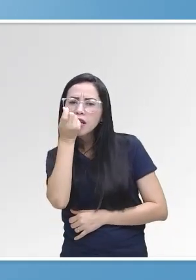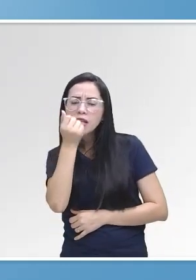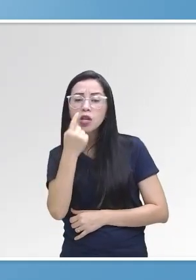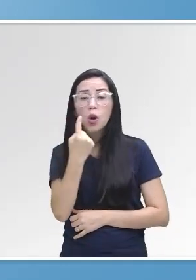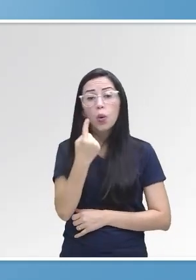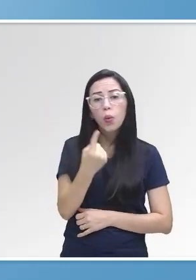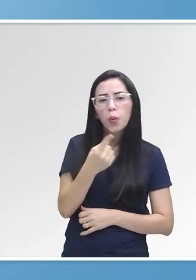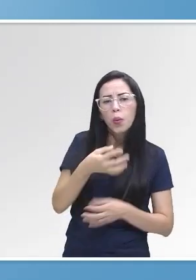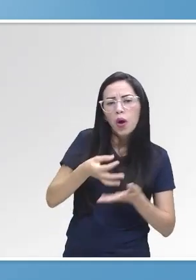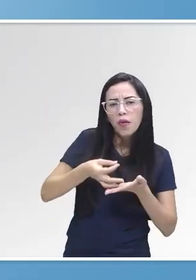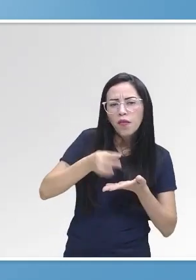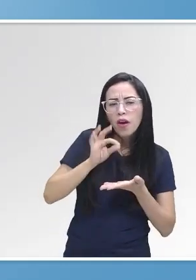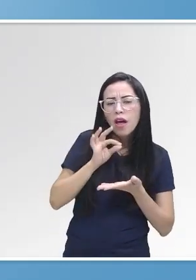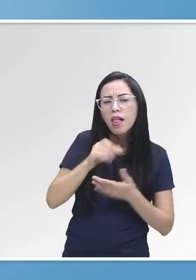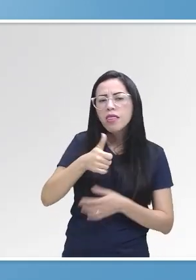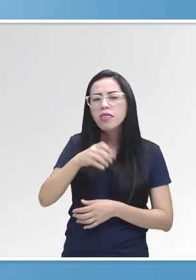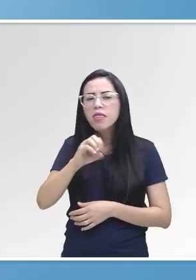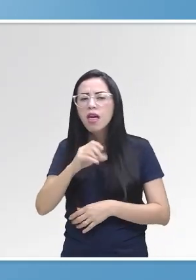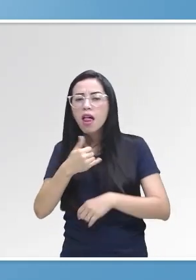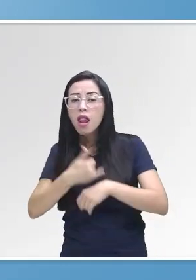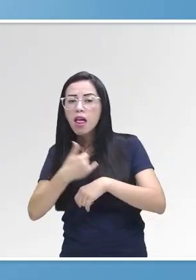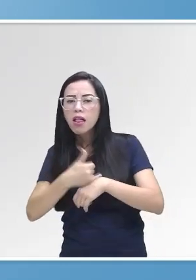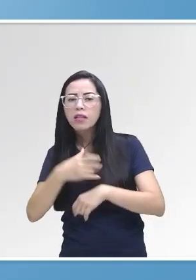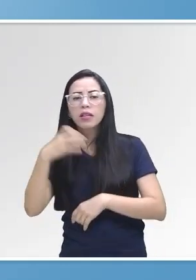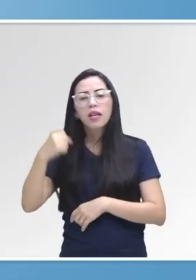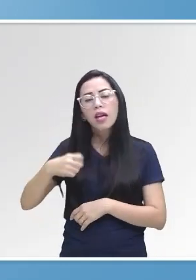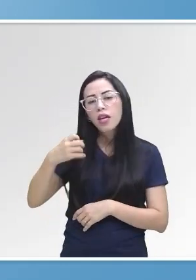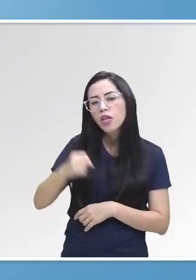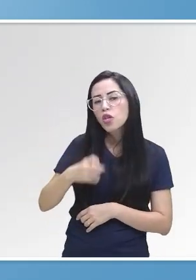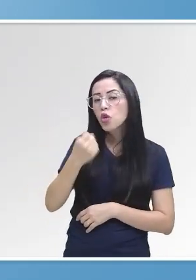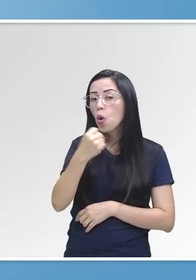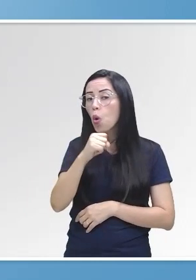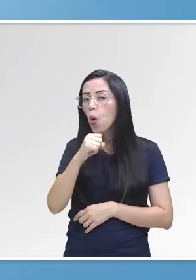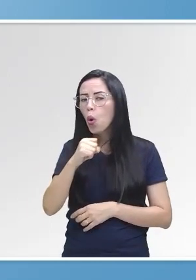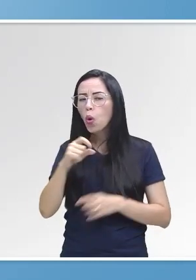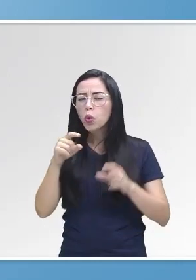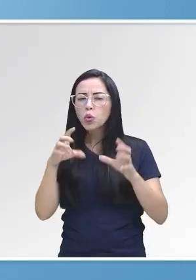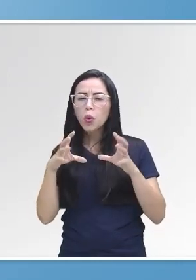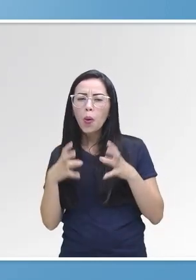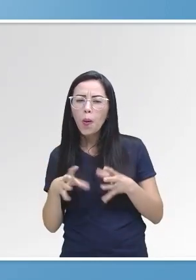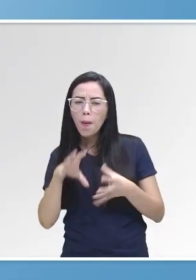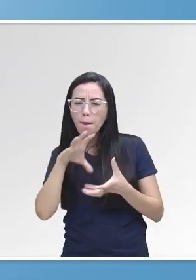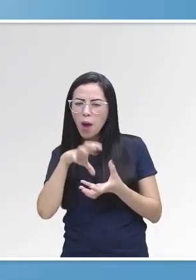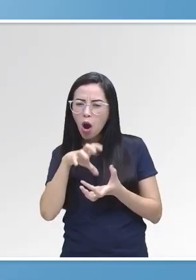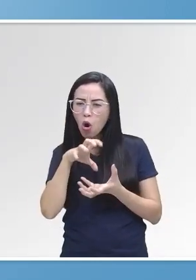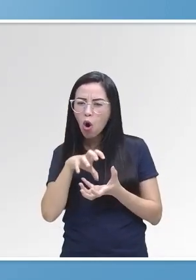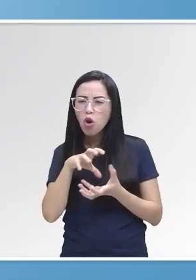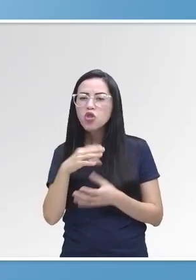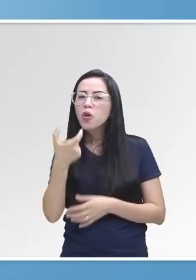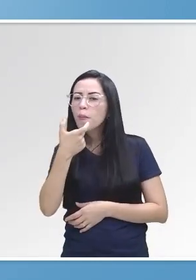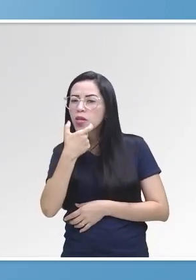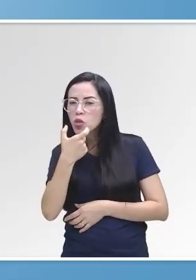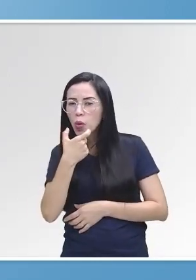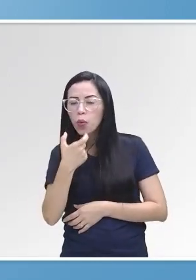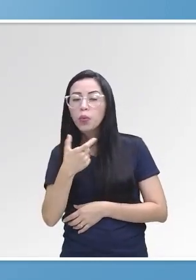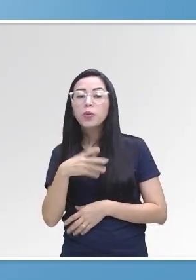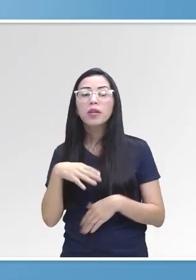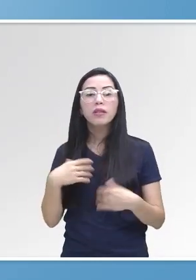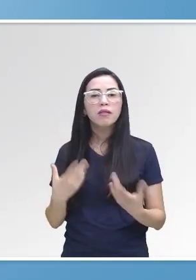café 10 latas de leite 8 pacotes de biscoito e 1 kg de manteiga